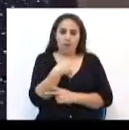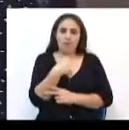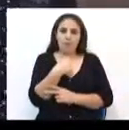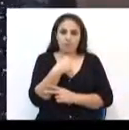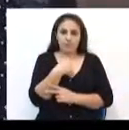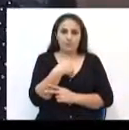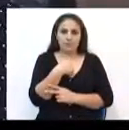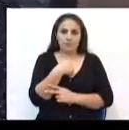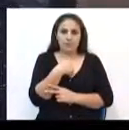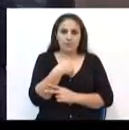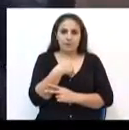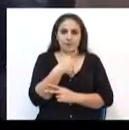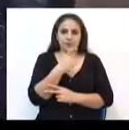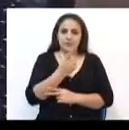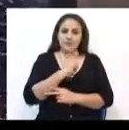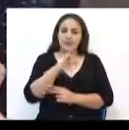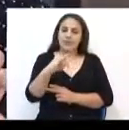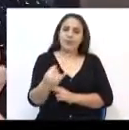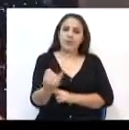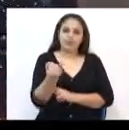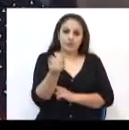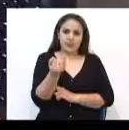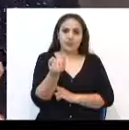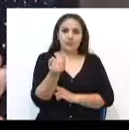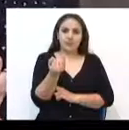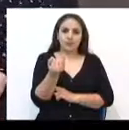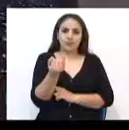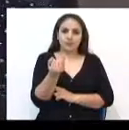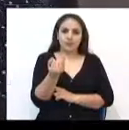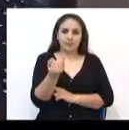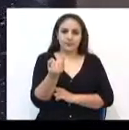eu tenham a sua oportunidade